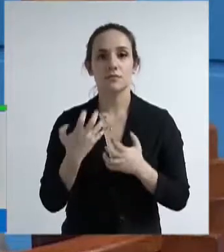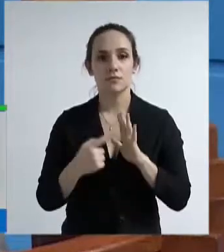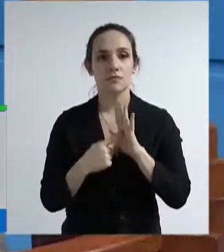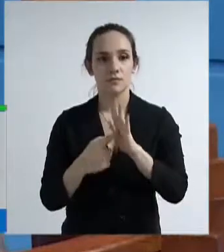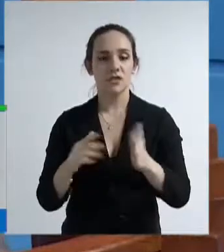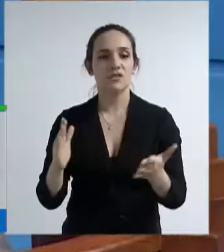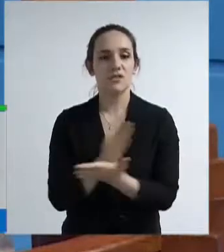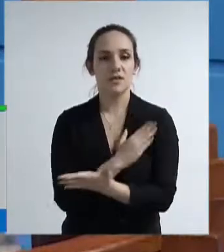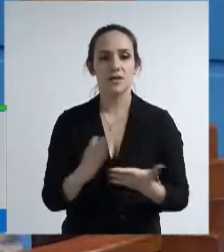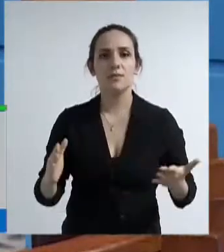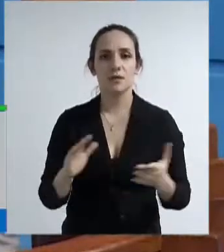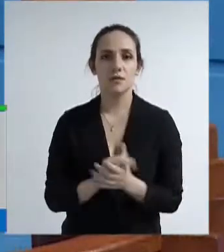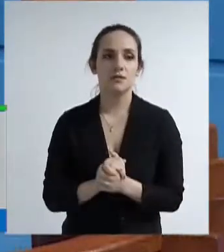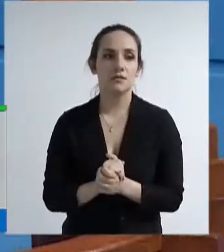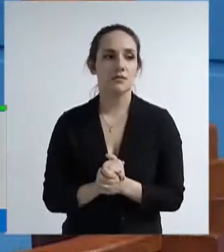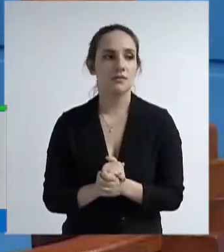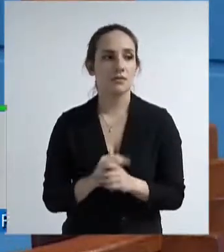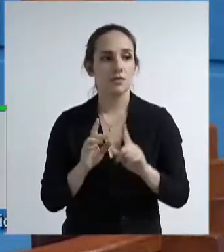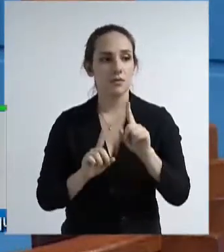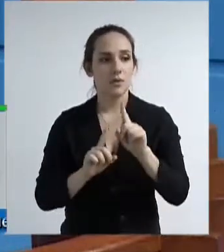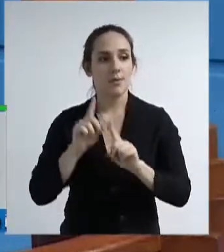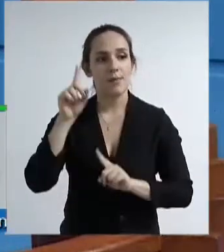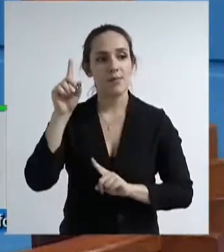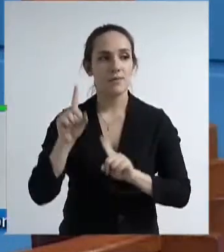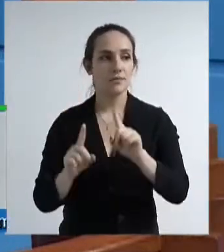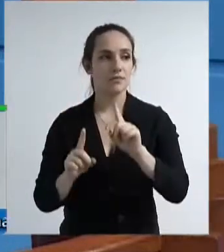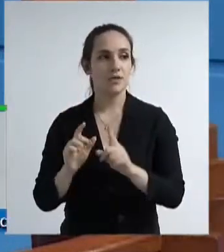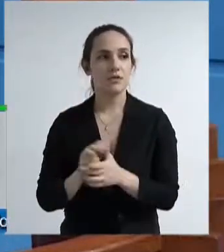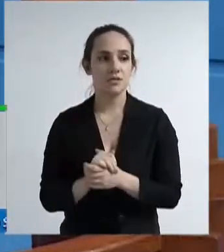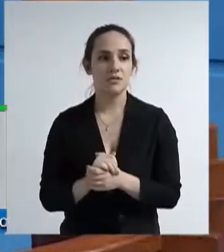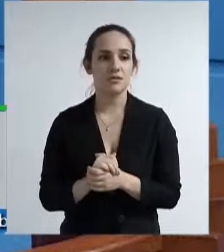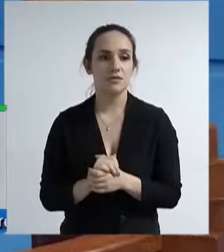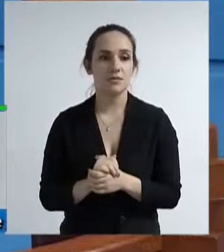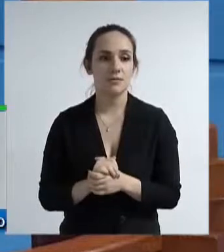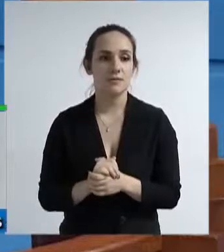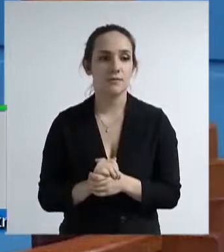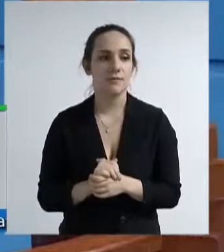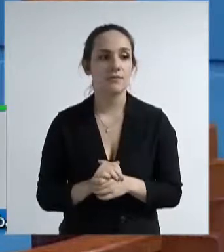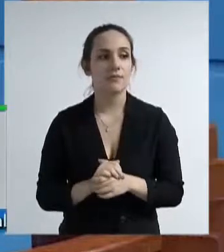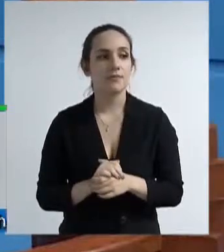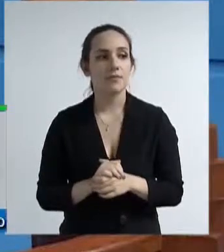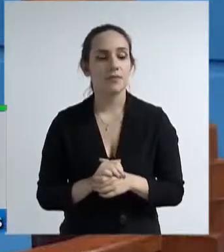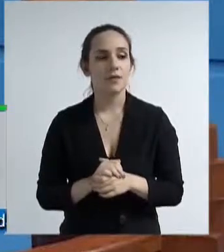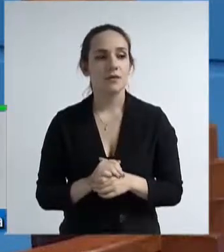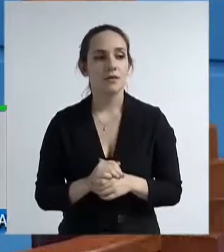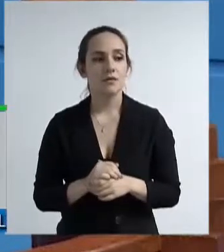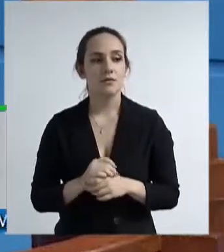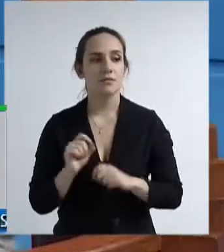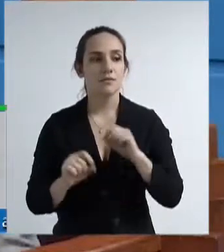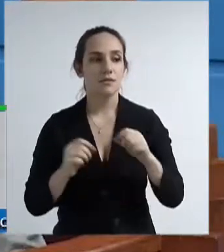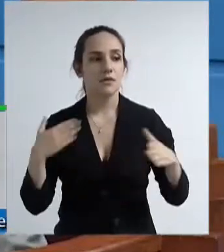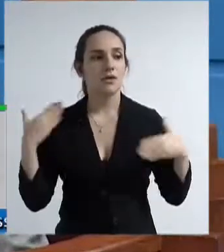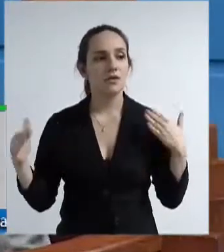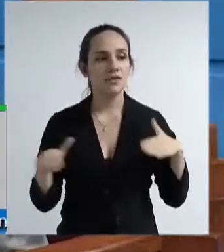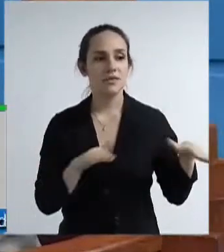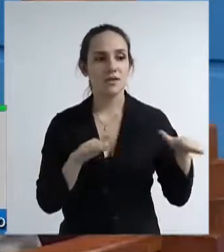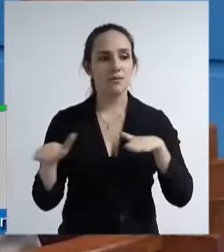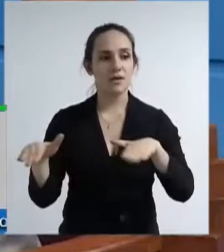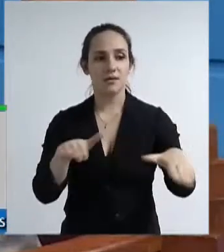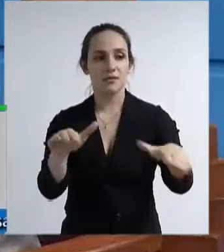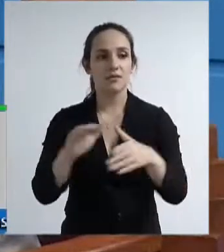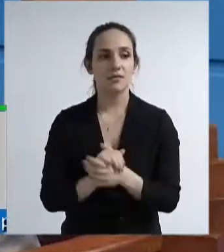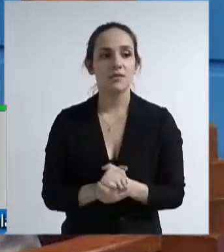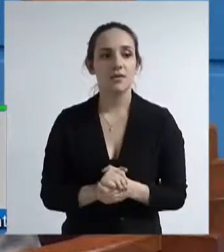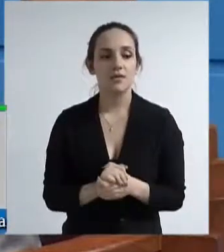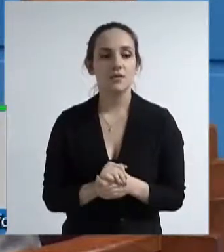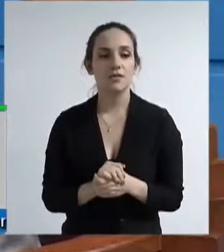números para que as pessoas que nos acompanham possam ter a noção da importância que é o turismo para o nosso Estado. O Mato